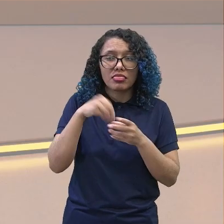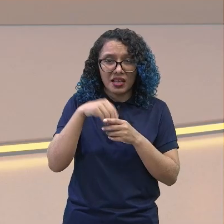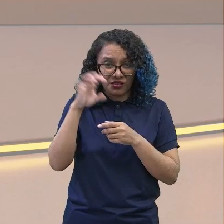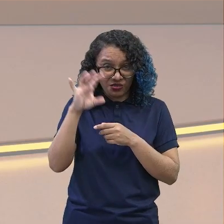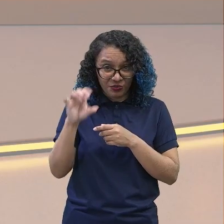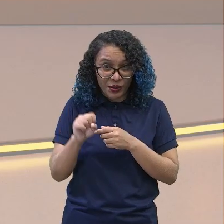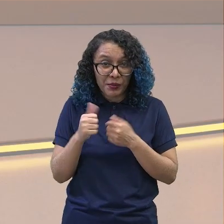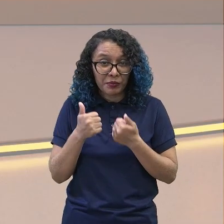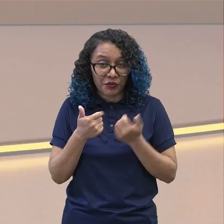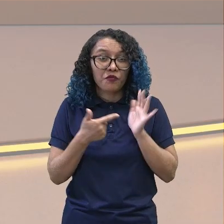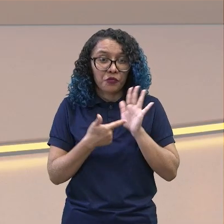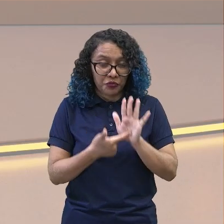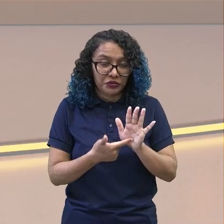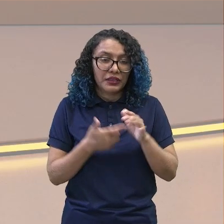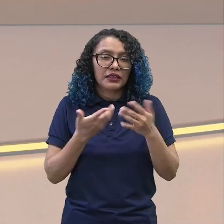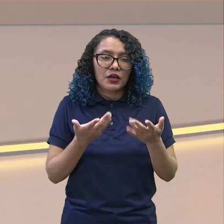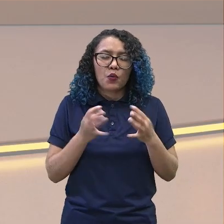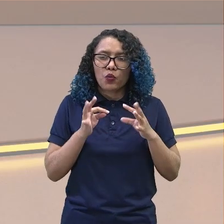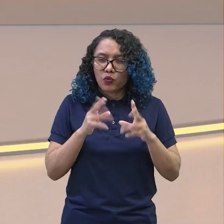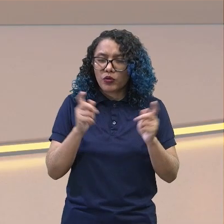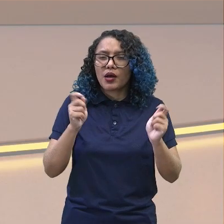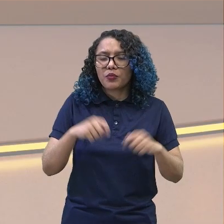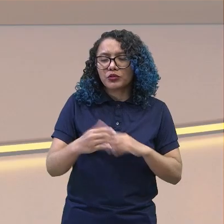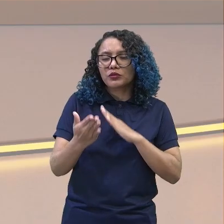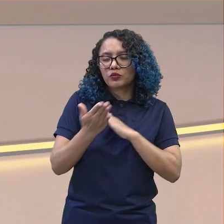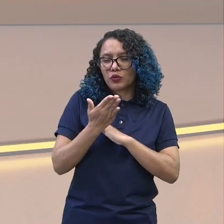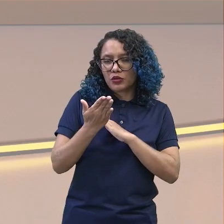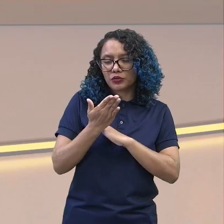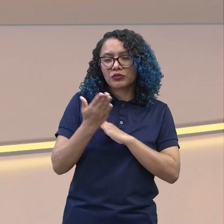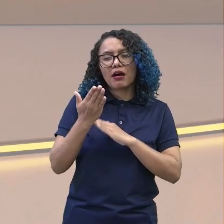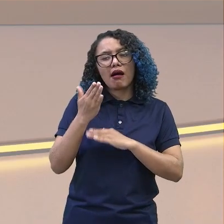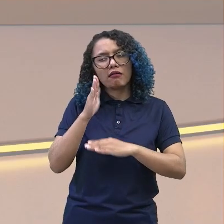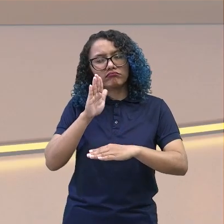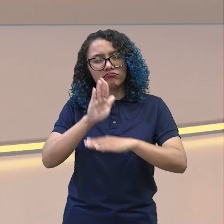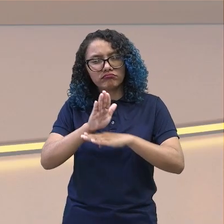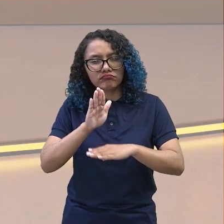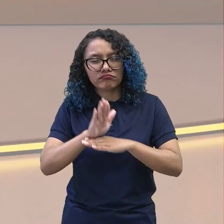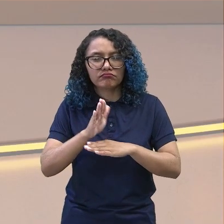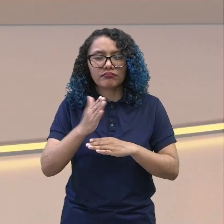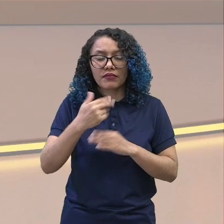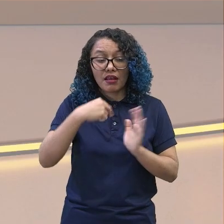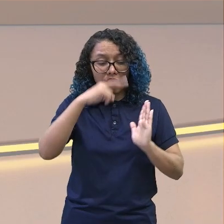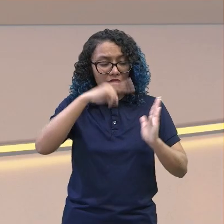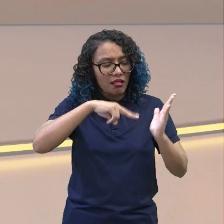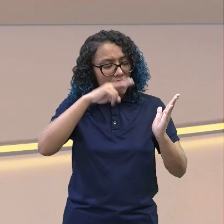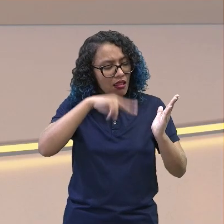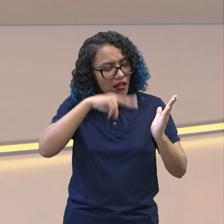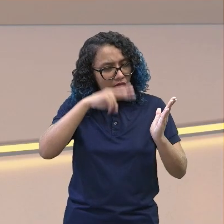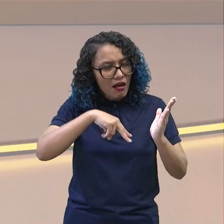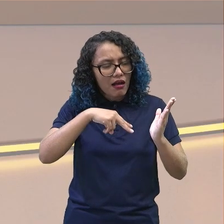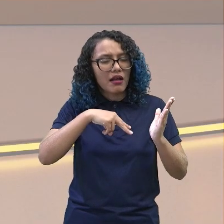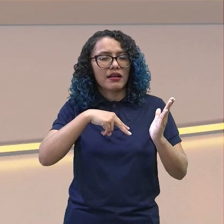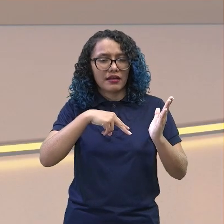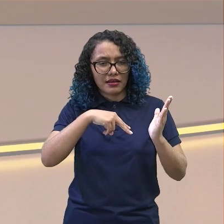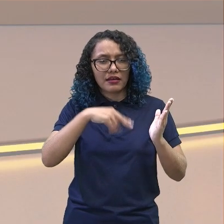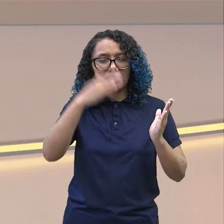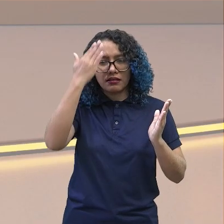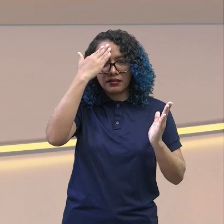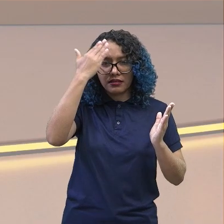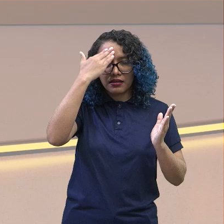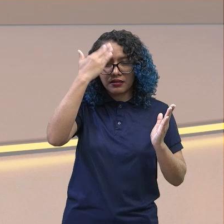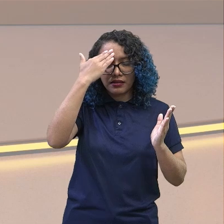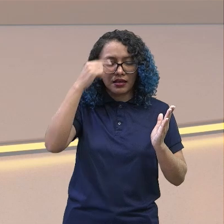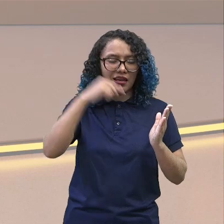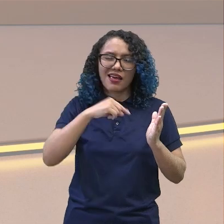mapa. Tudo isso vai ajudar muito vocês a ler o mapa, a interpretar o mapa, que é uma